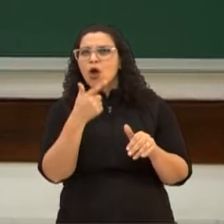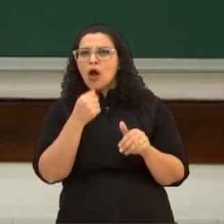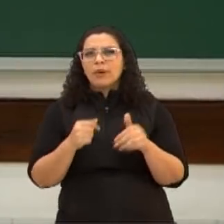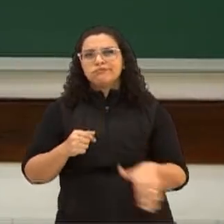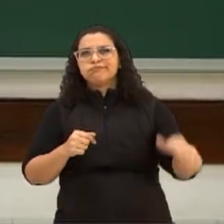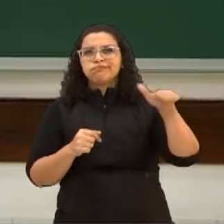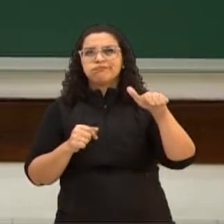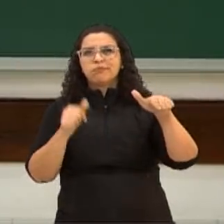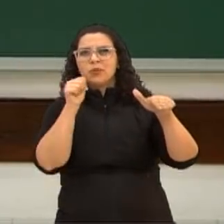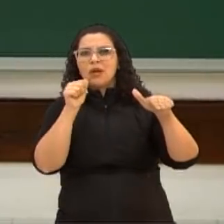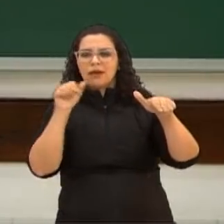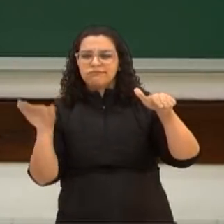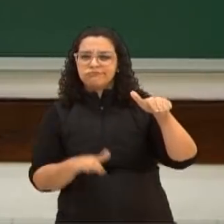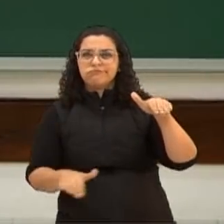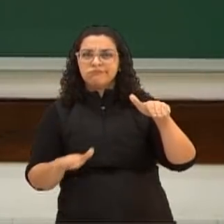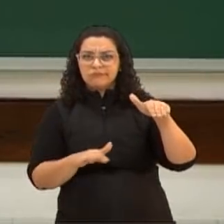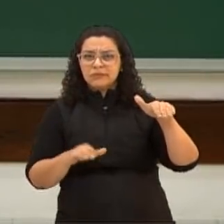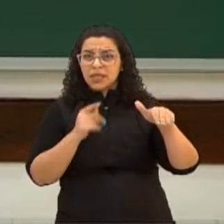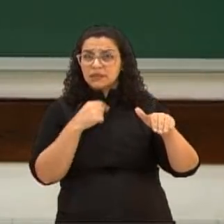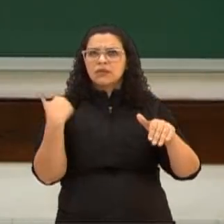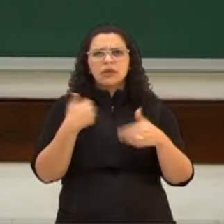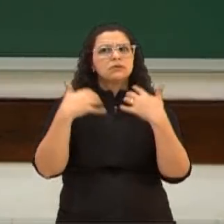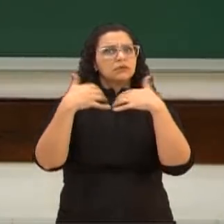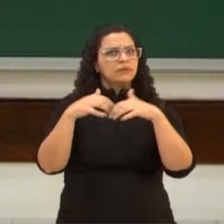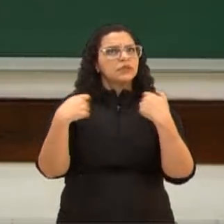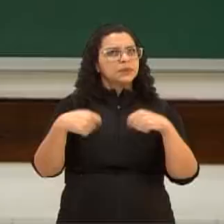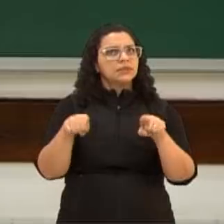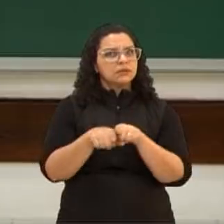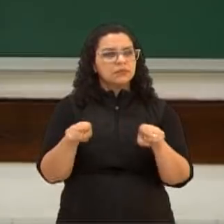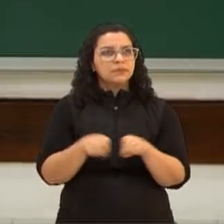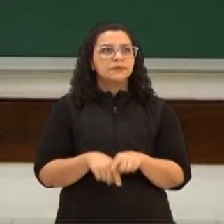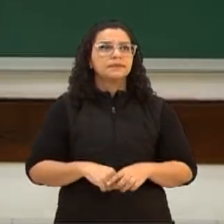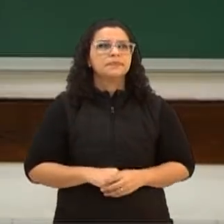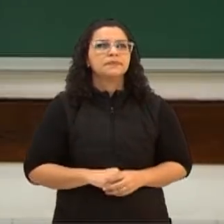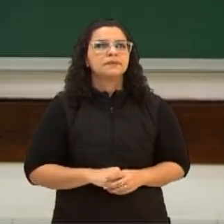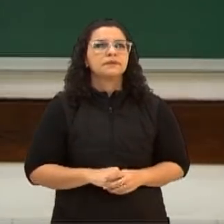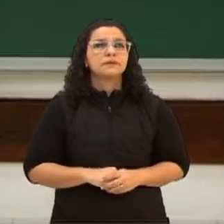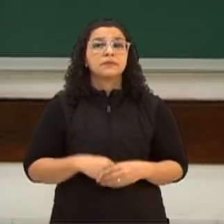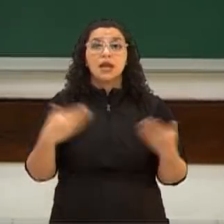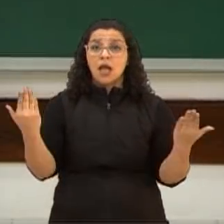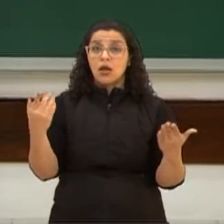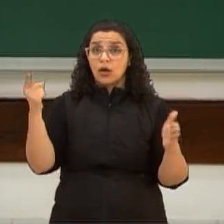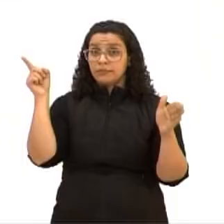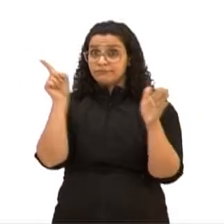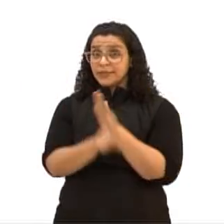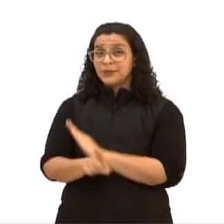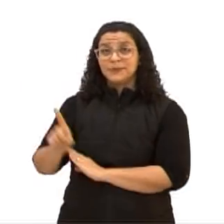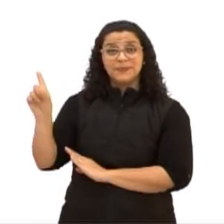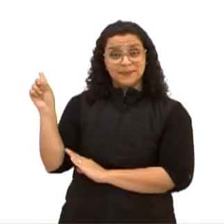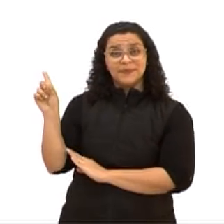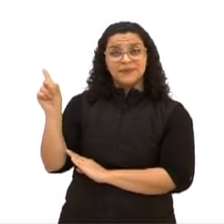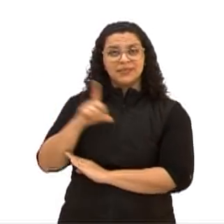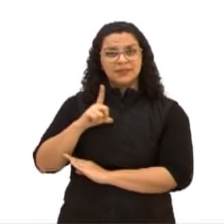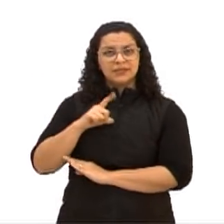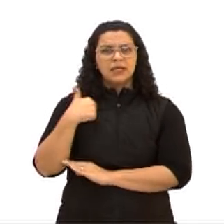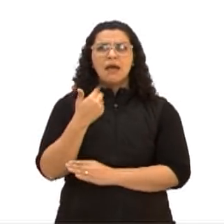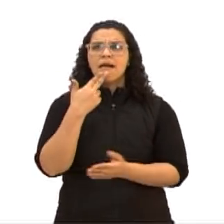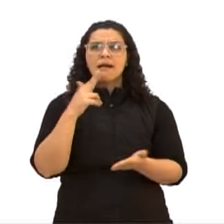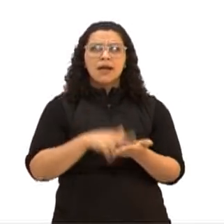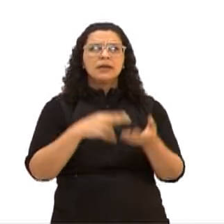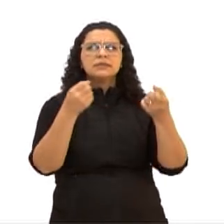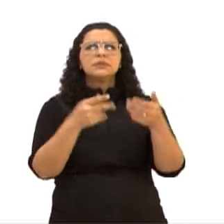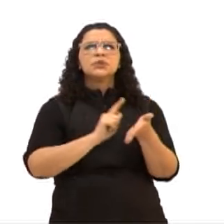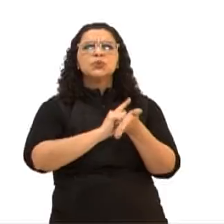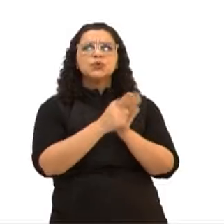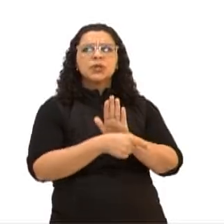questões importantes para a gente refletir, ok? Para nós continuarmos, a carta do leitor